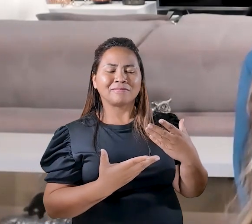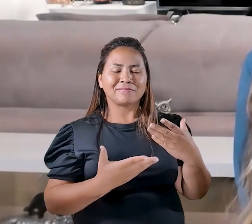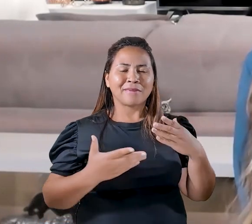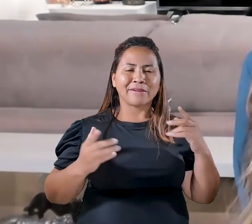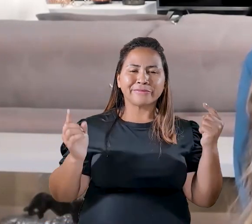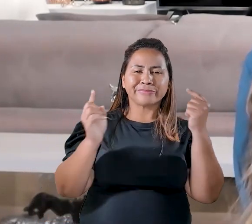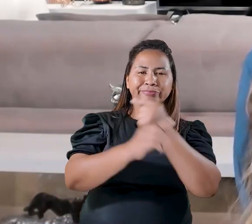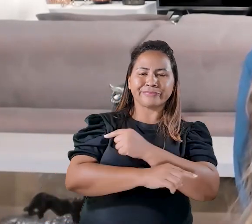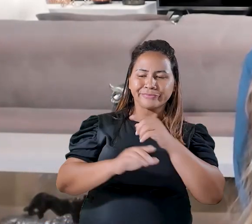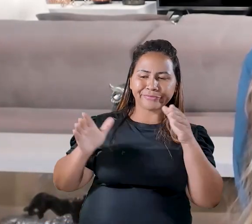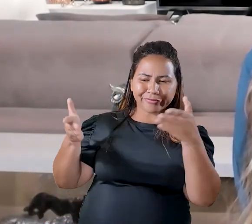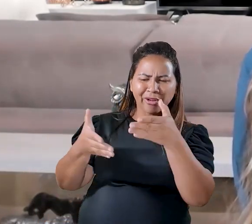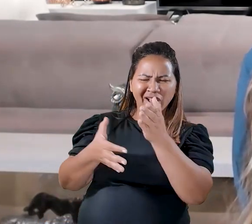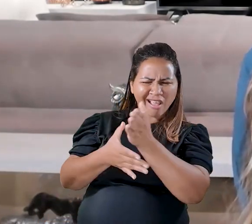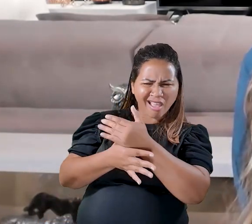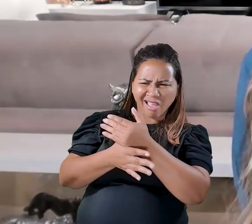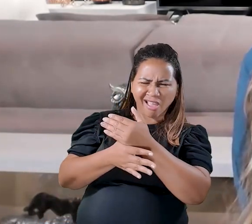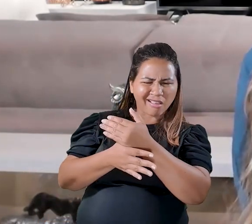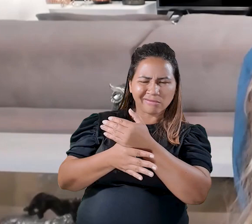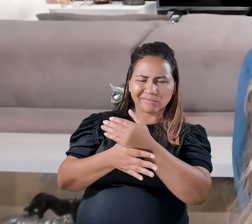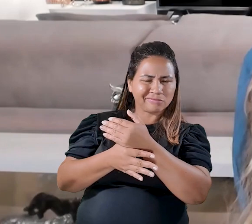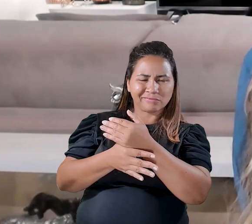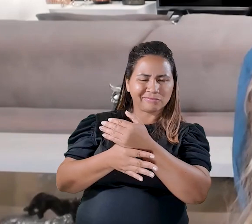naquilo que não interessa.